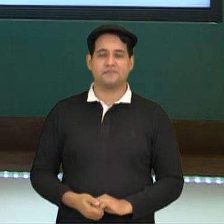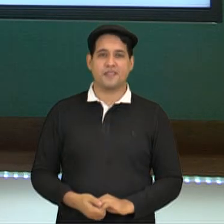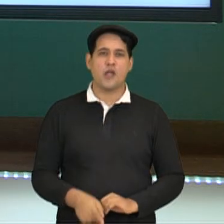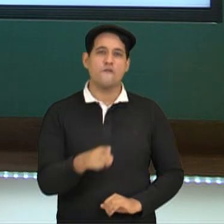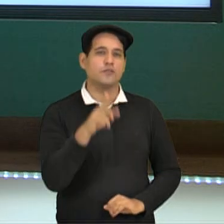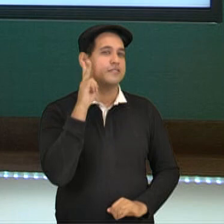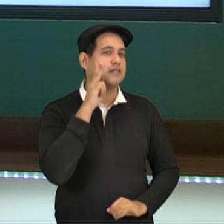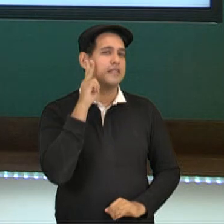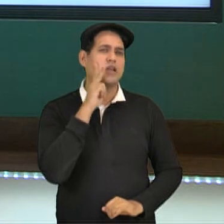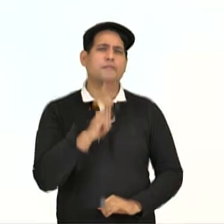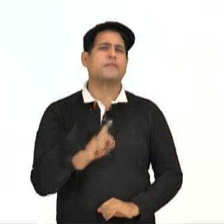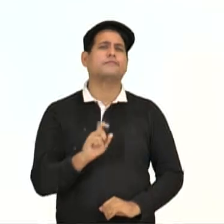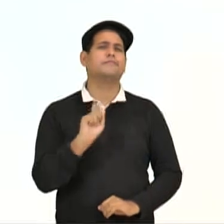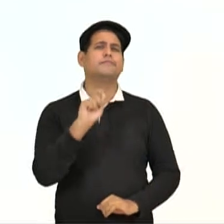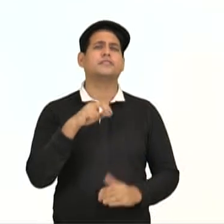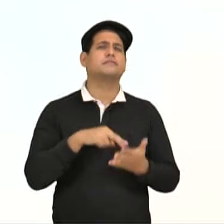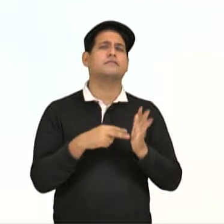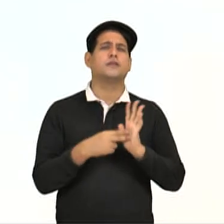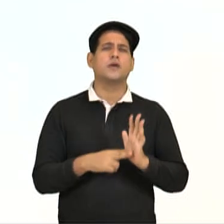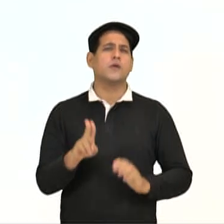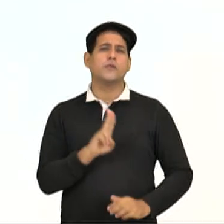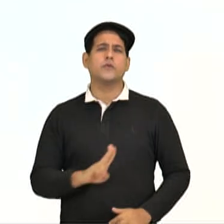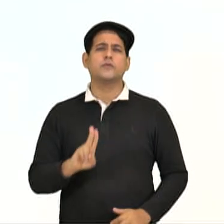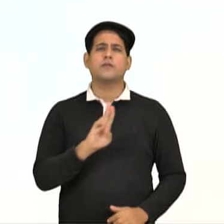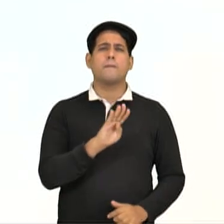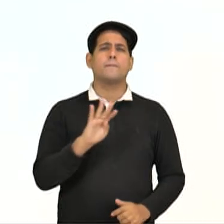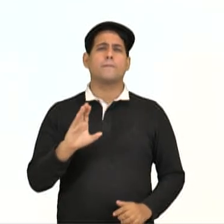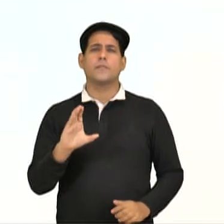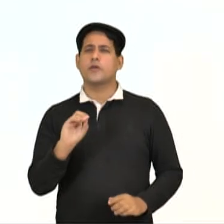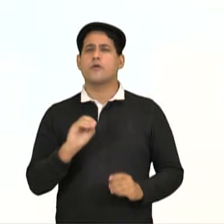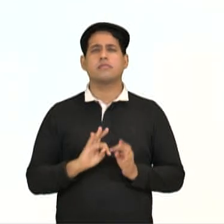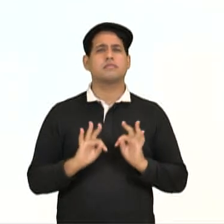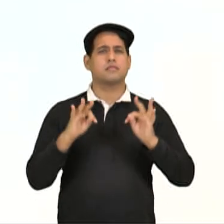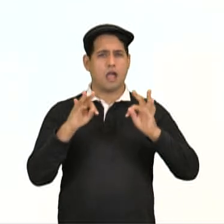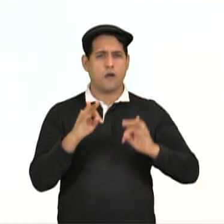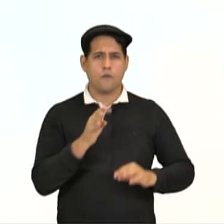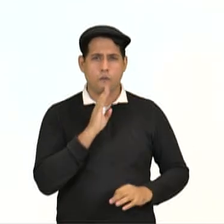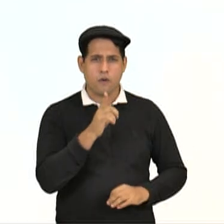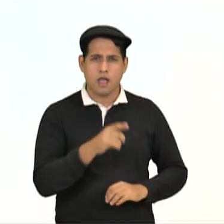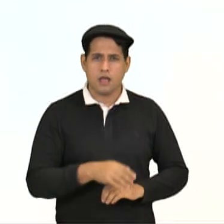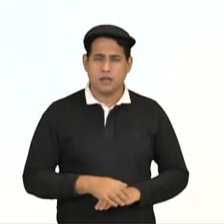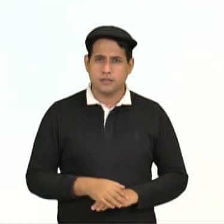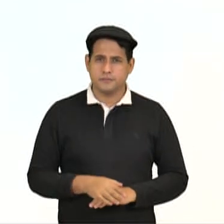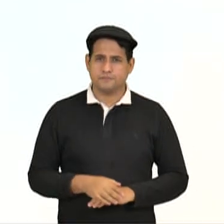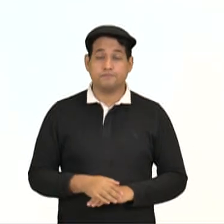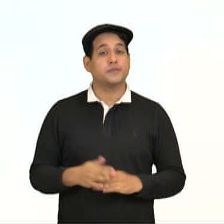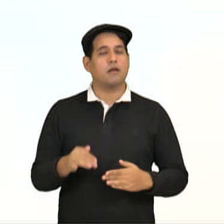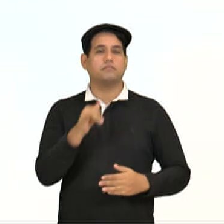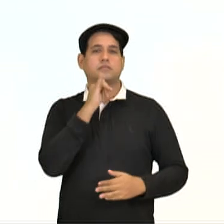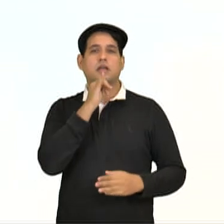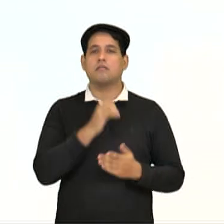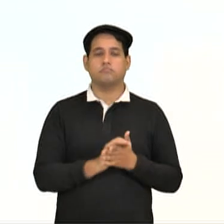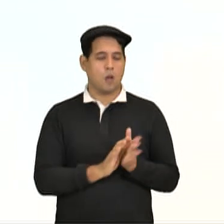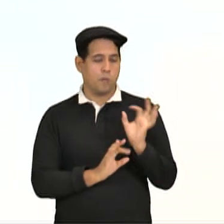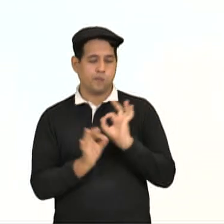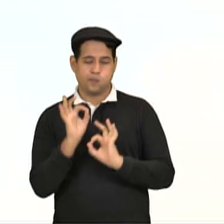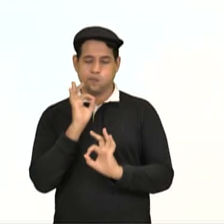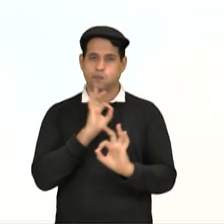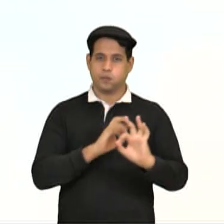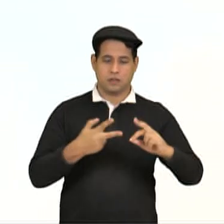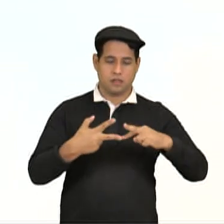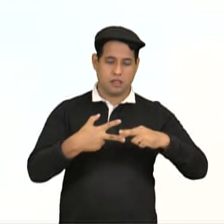Você se lembra quais são as principais aplicações da biotecnologia, então? Aqui a gente tem os organismos